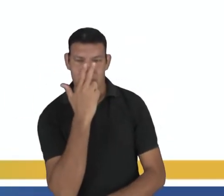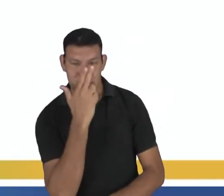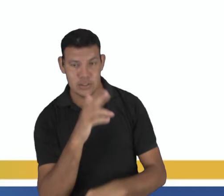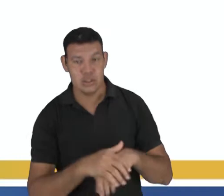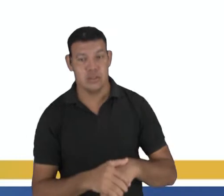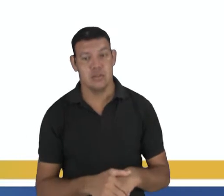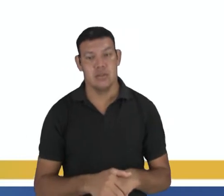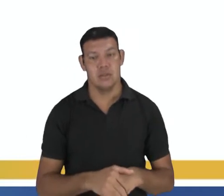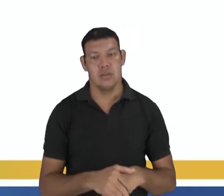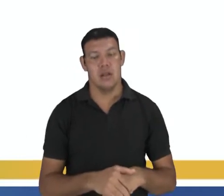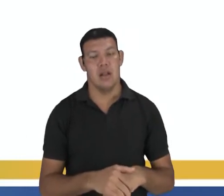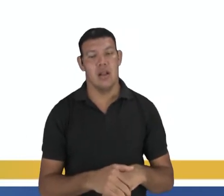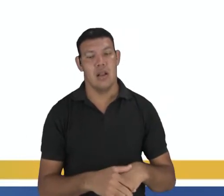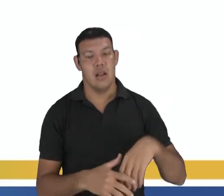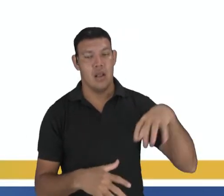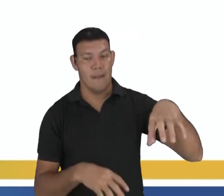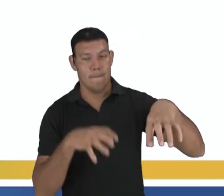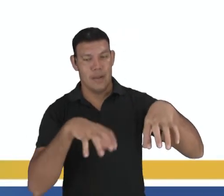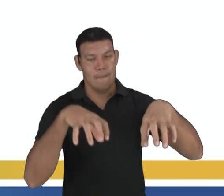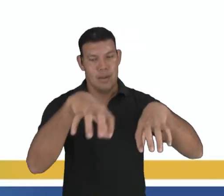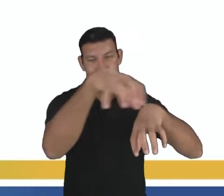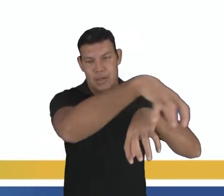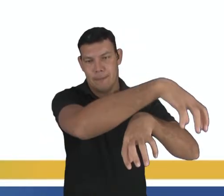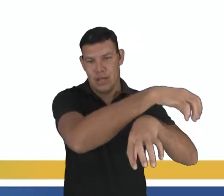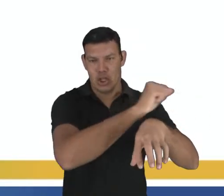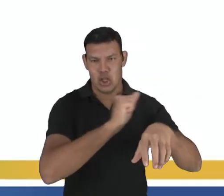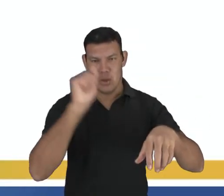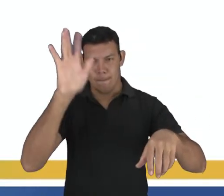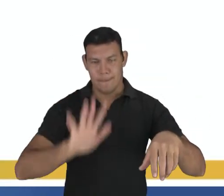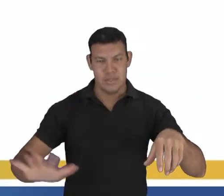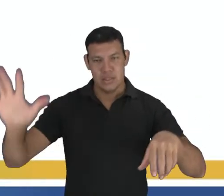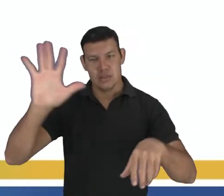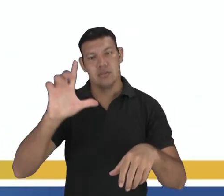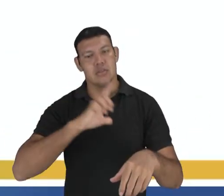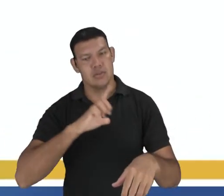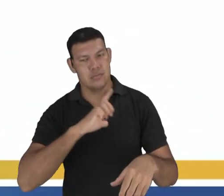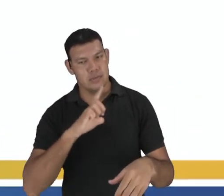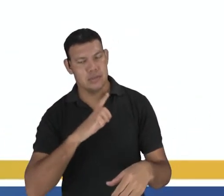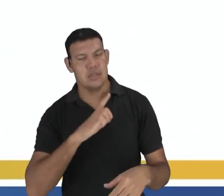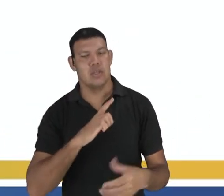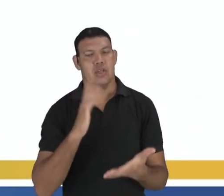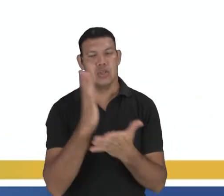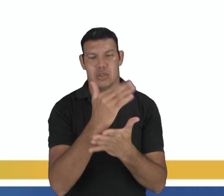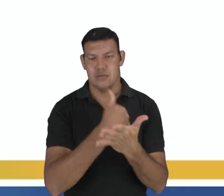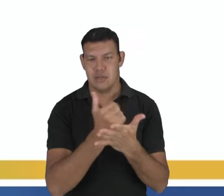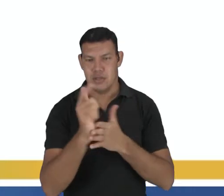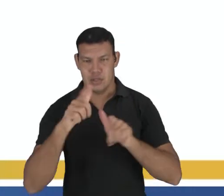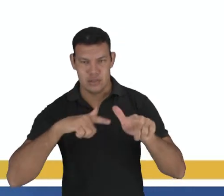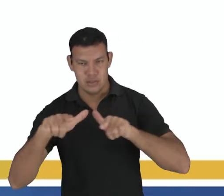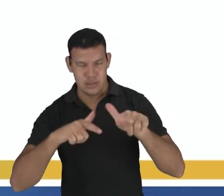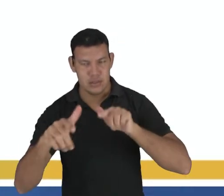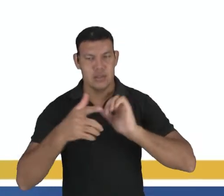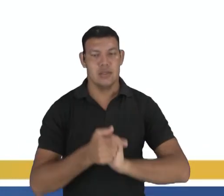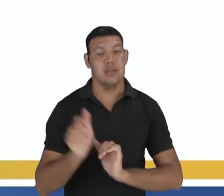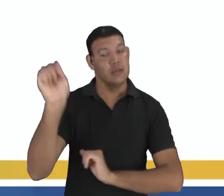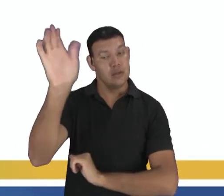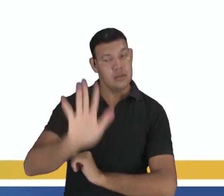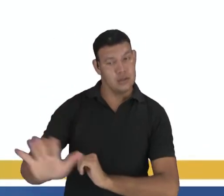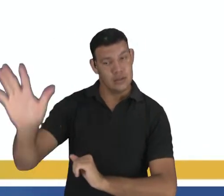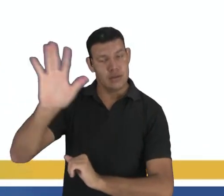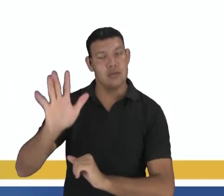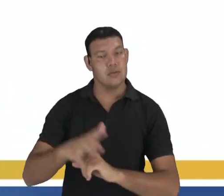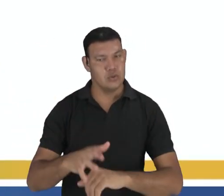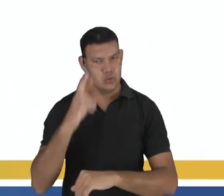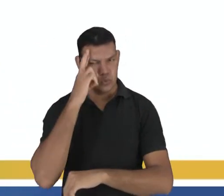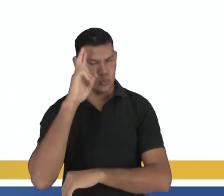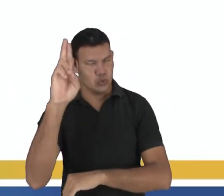africanas, de onde os quilombolas eram originários. Havia uma divisão de tarefas e todos trabalhavam. Um líder geralmente comandava o